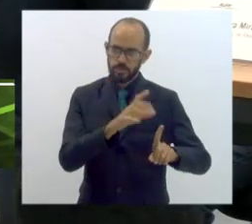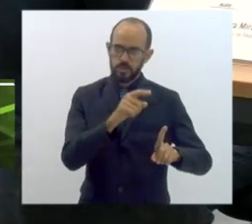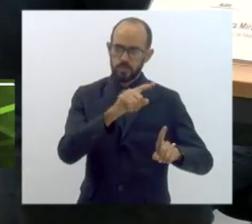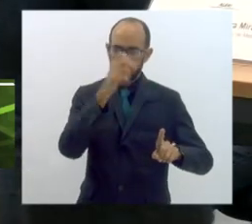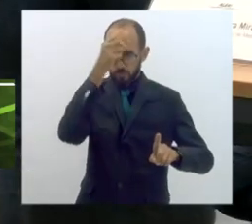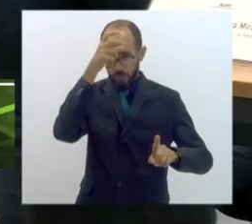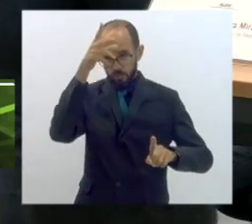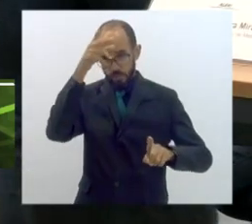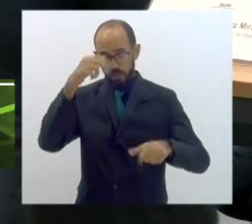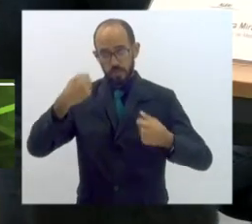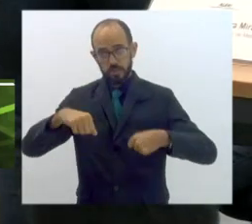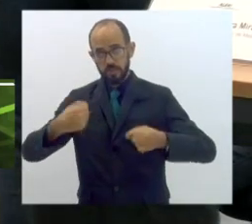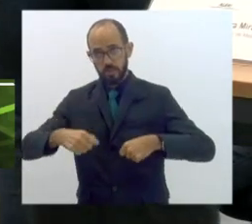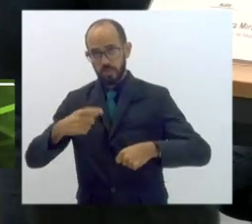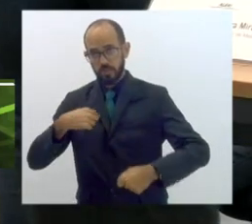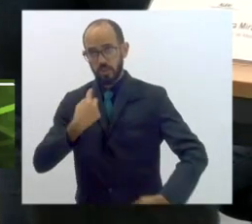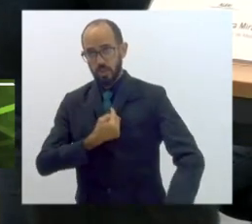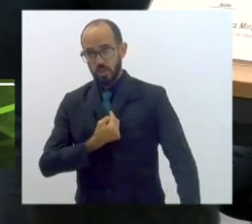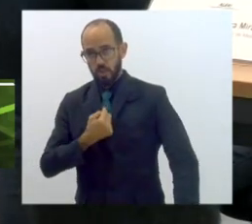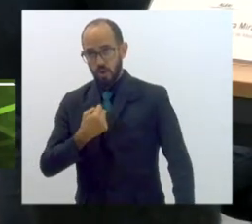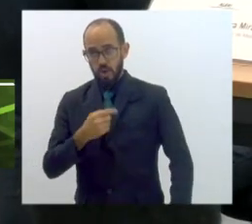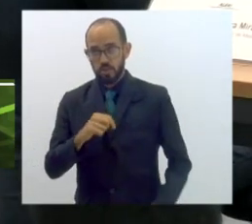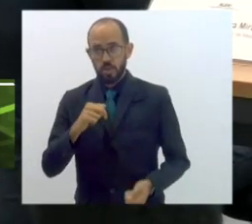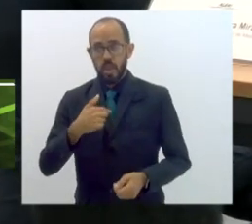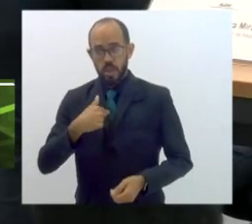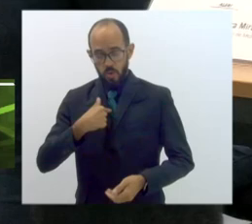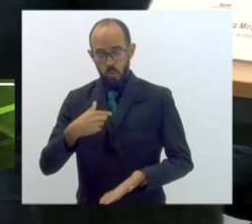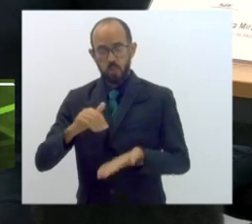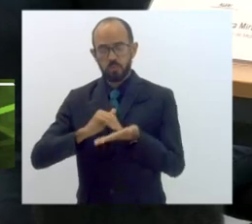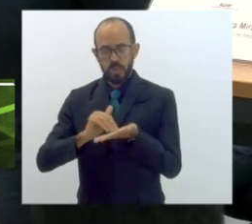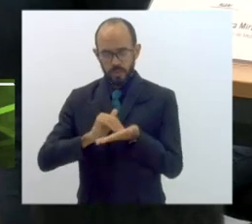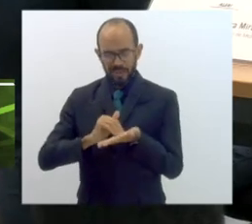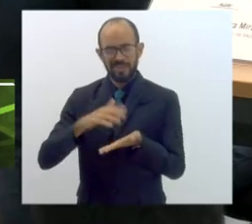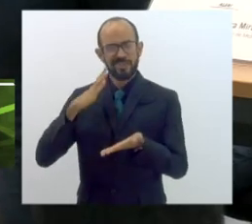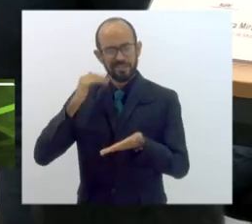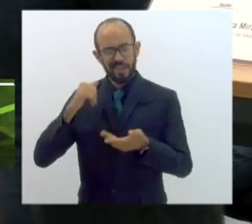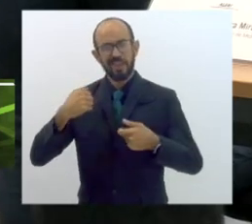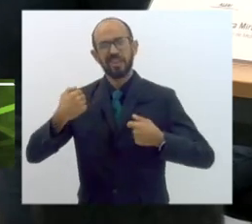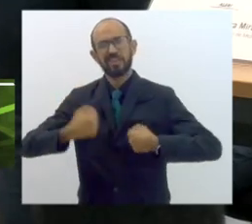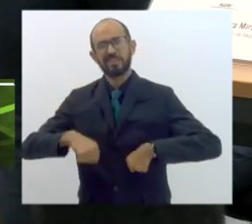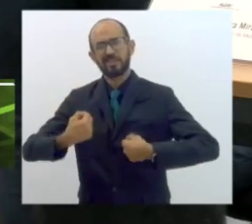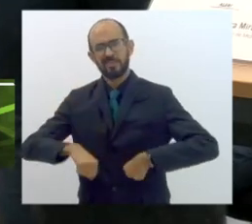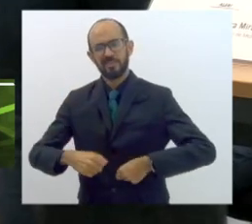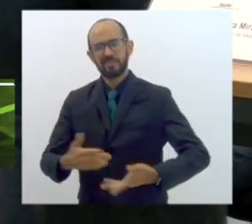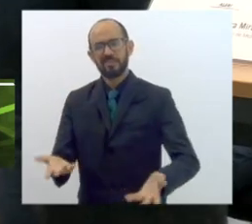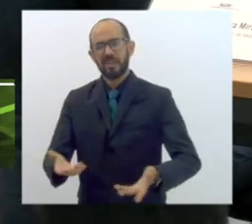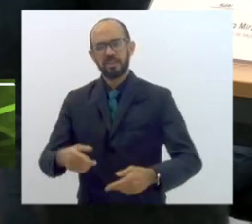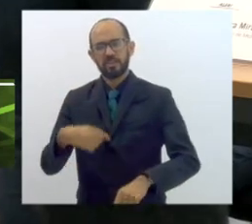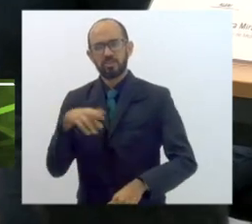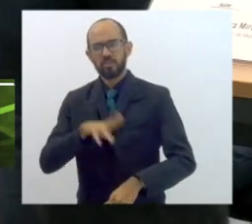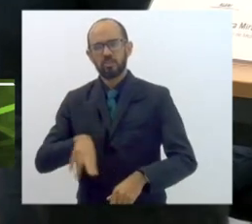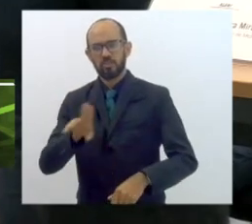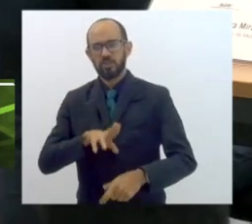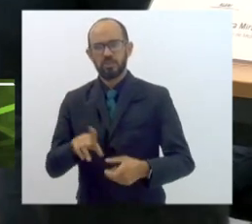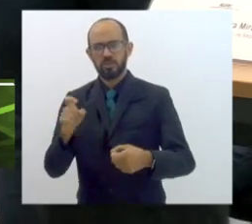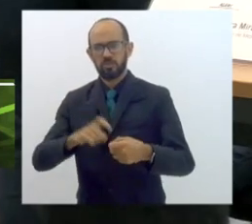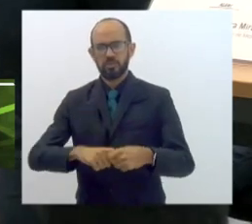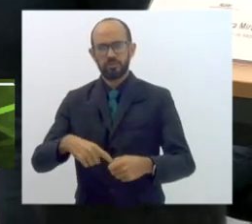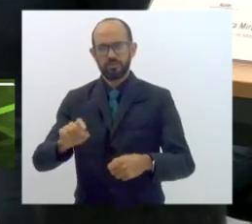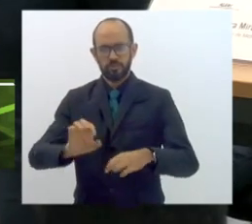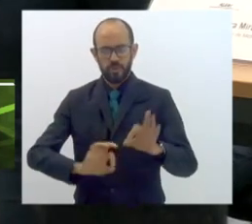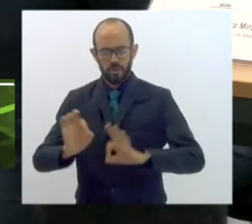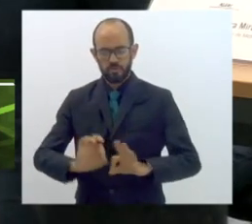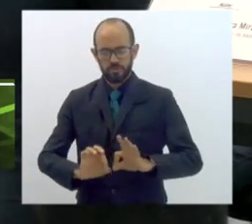necessidade. Eu, enquanto secretária, sei da necessidade do consórcio. A gente utiliza o consórcio, e isso é a importância da